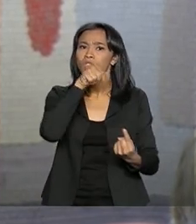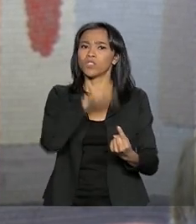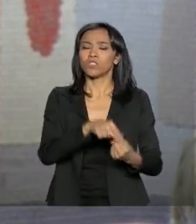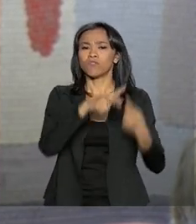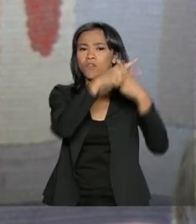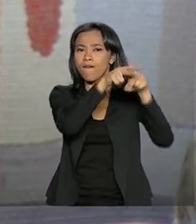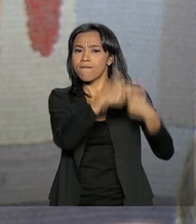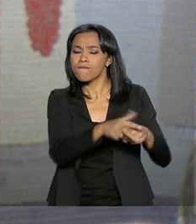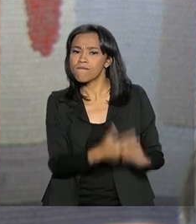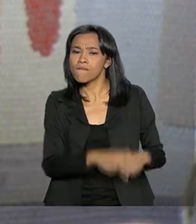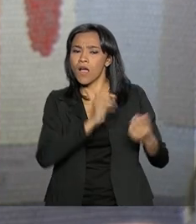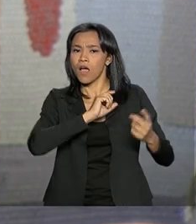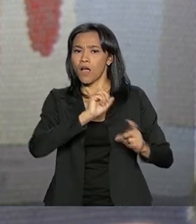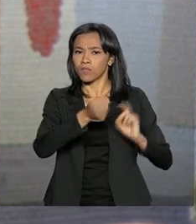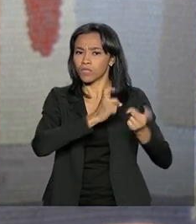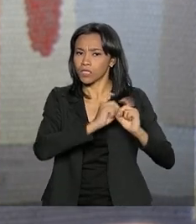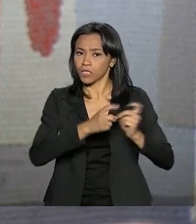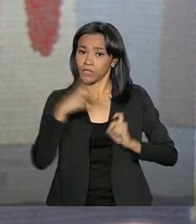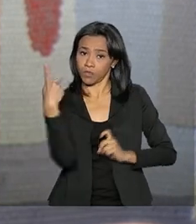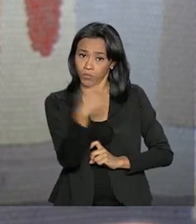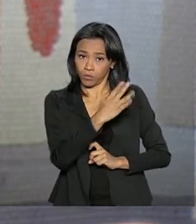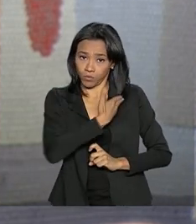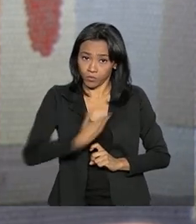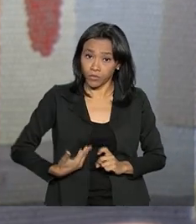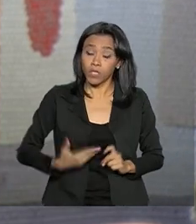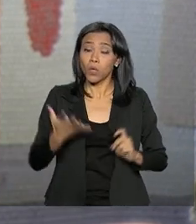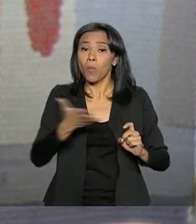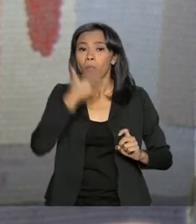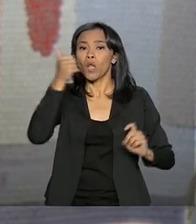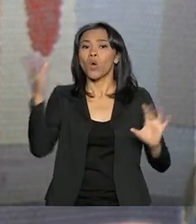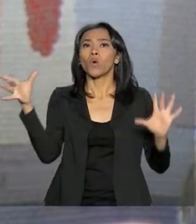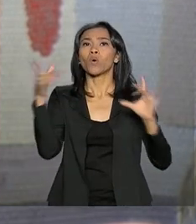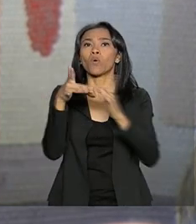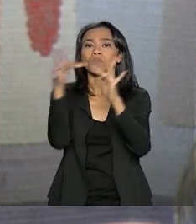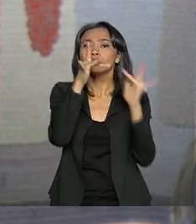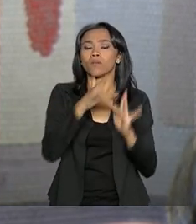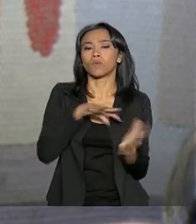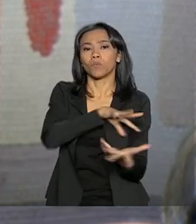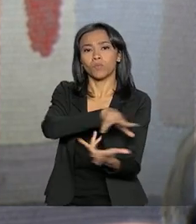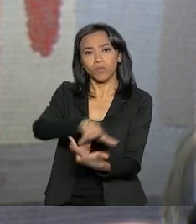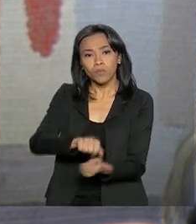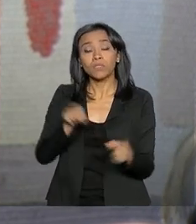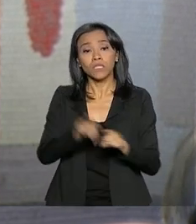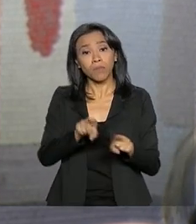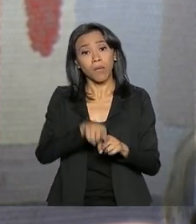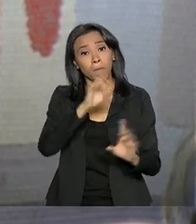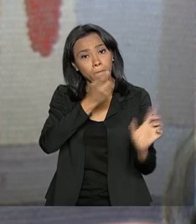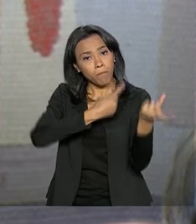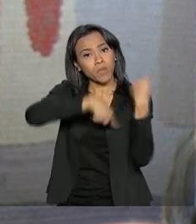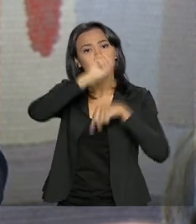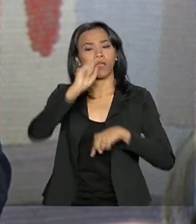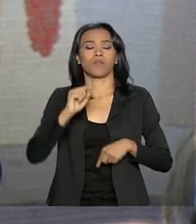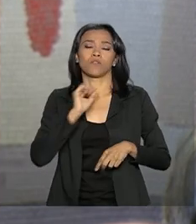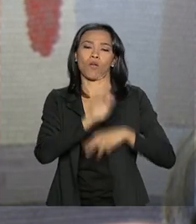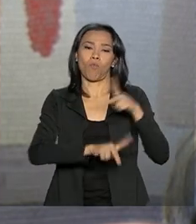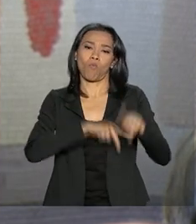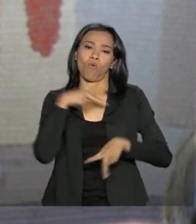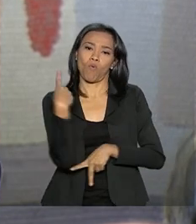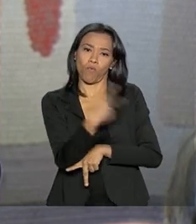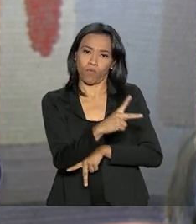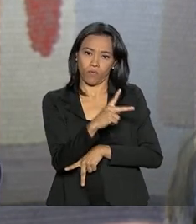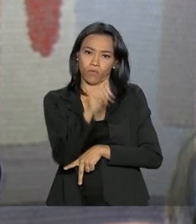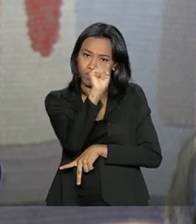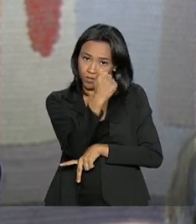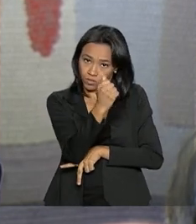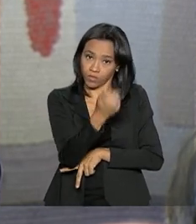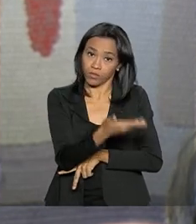Estado argentino, promover maior integração ao mundo e assegurar mais prosperidade ao povo argentino.